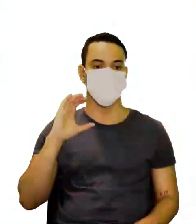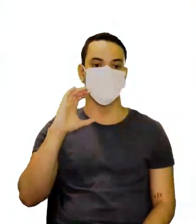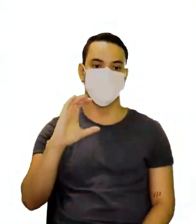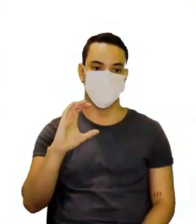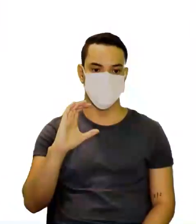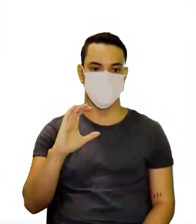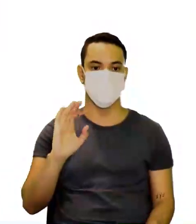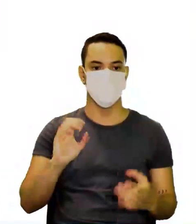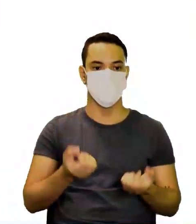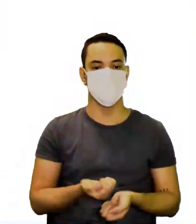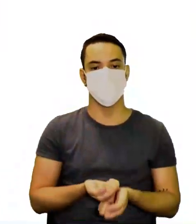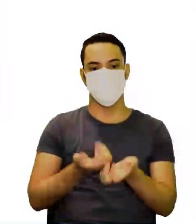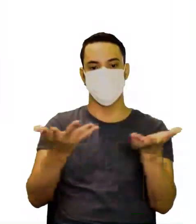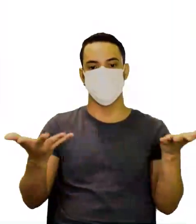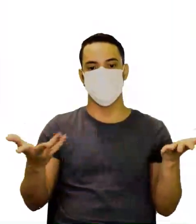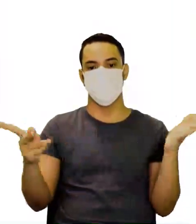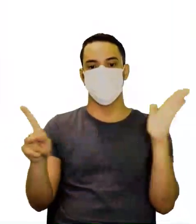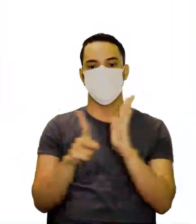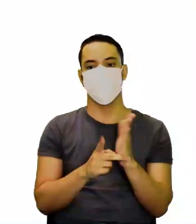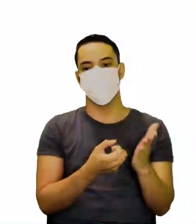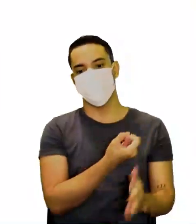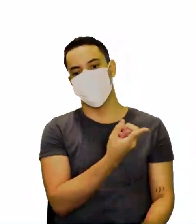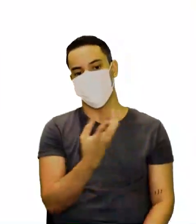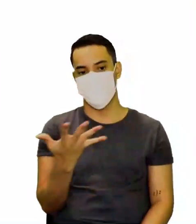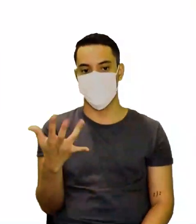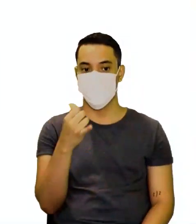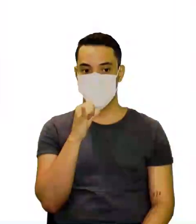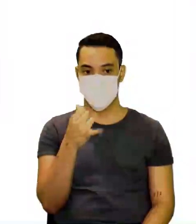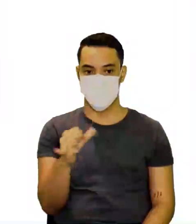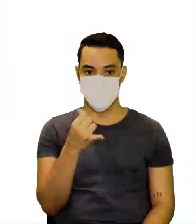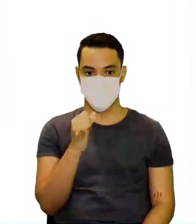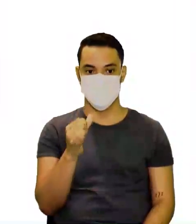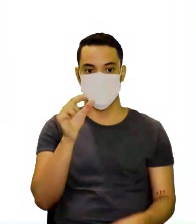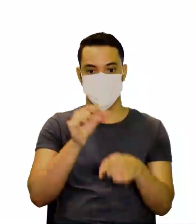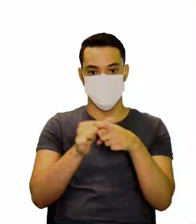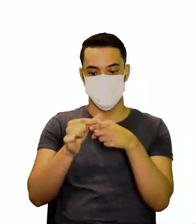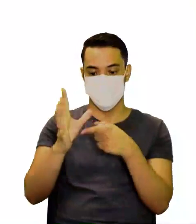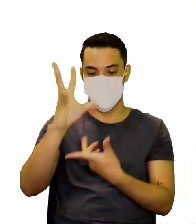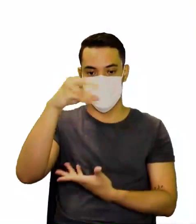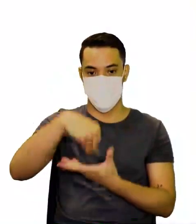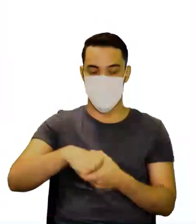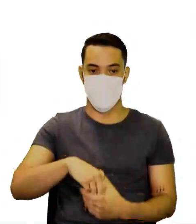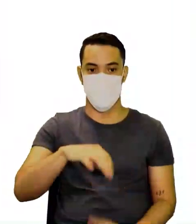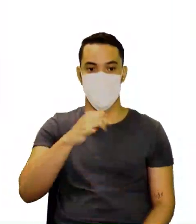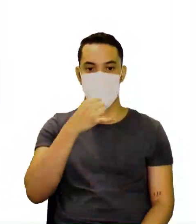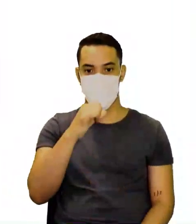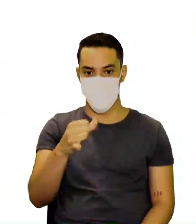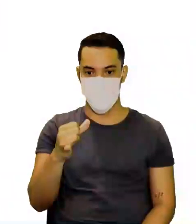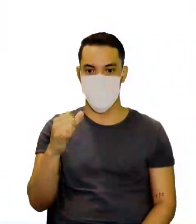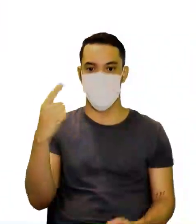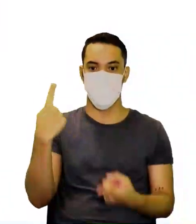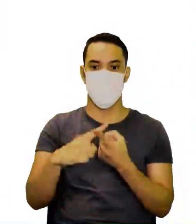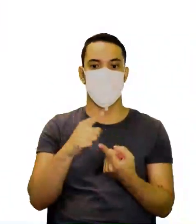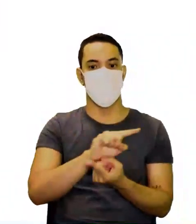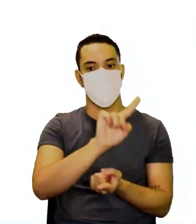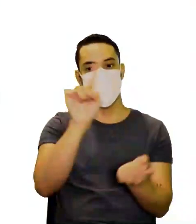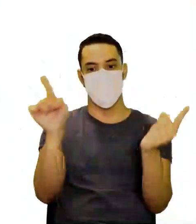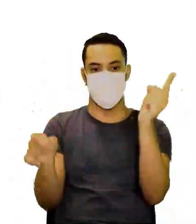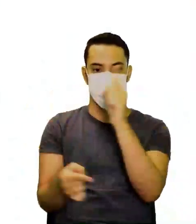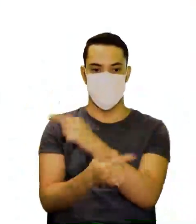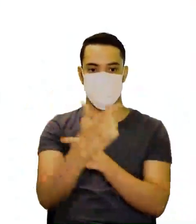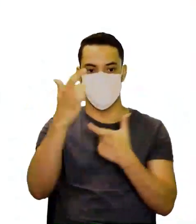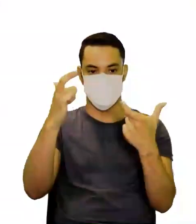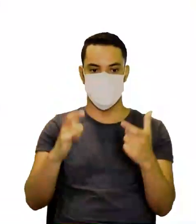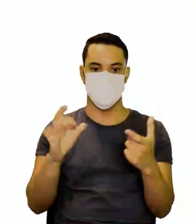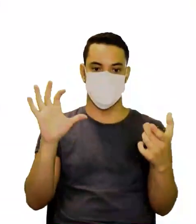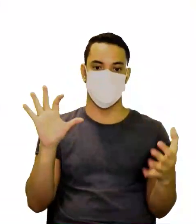C. Disponibiliza uma certa quantidade de energia por unidade de carga que atravessa o circuito onde